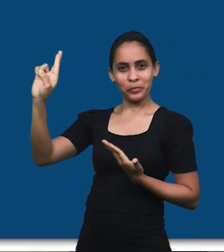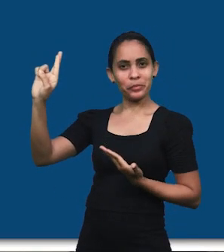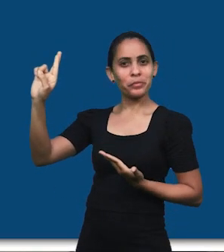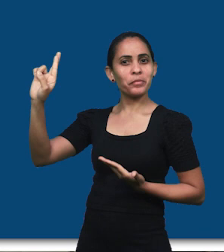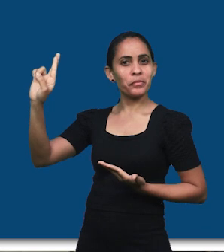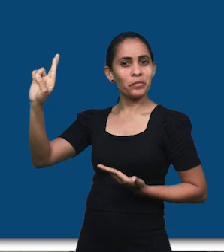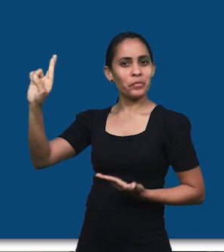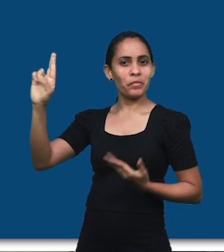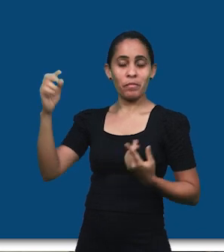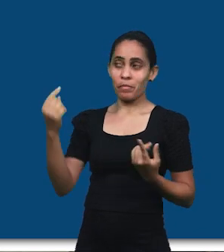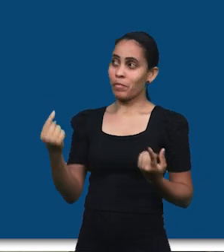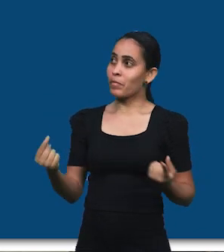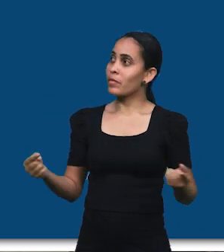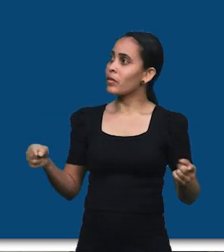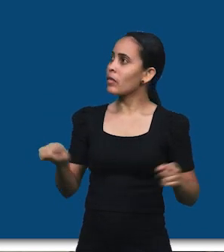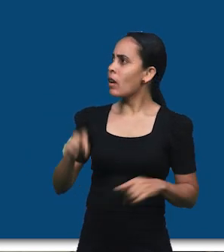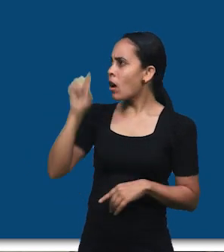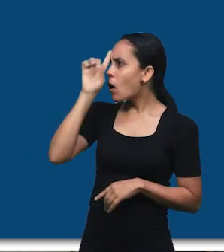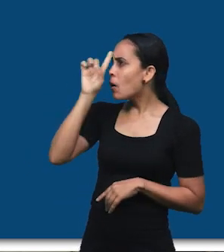santidade.